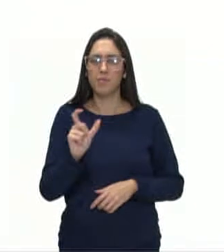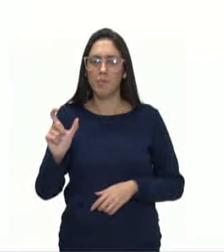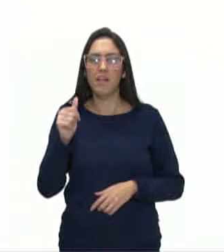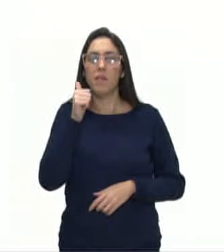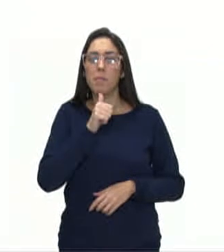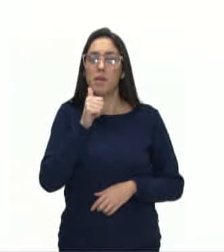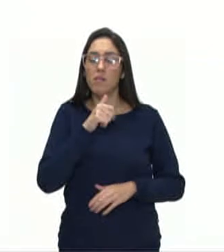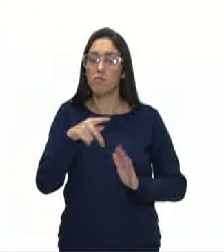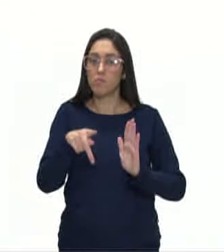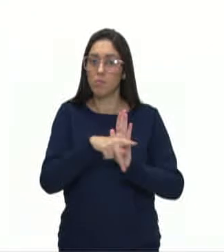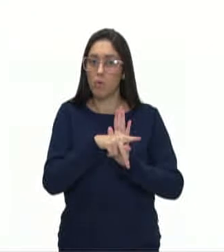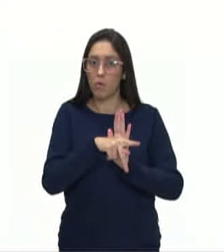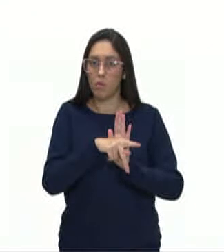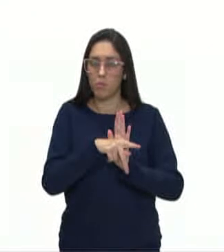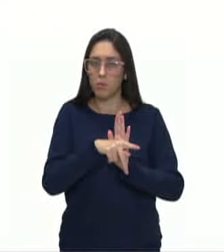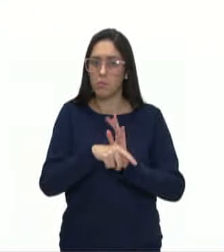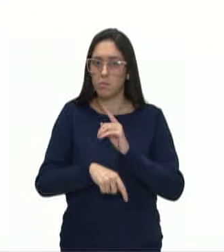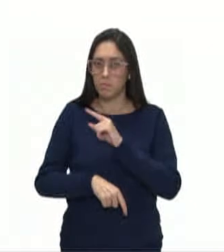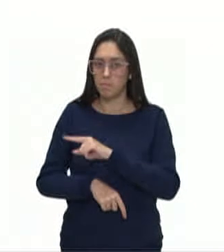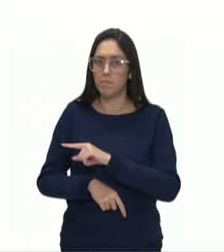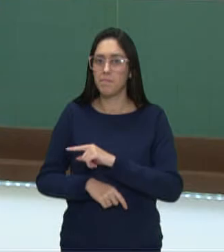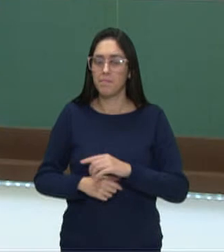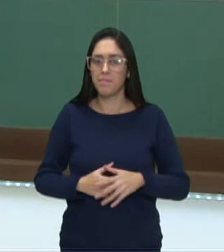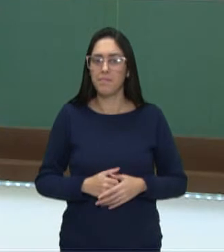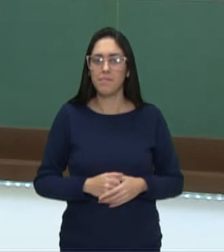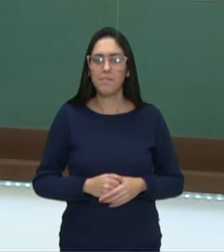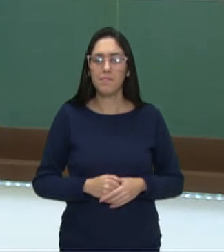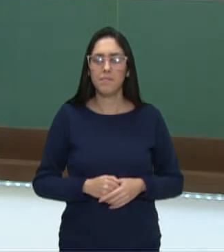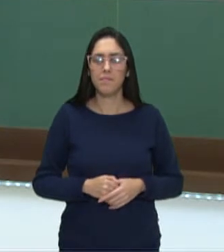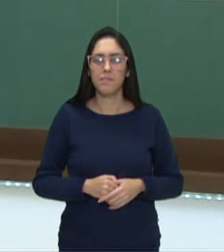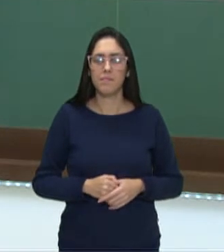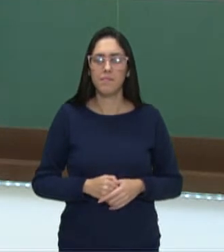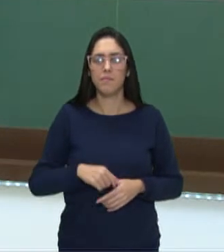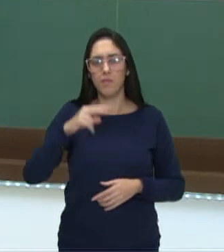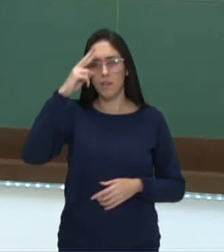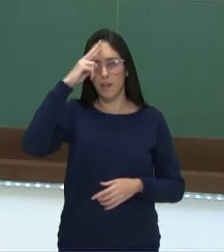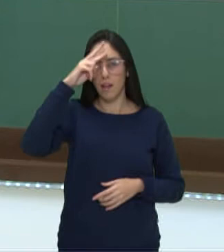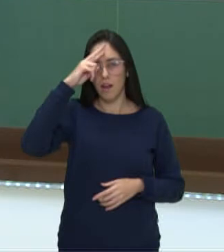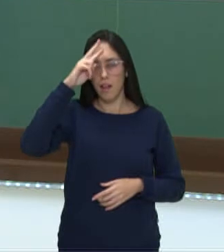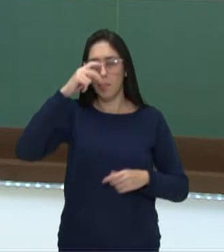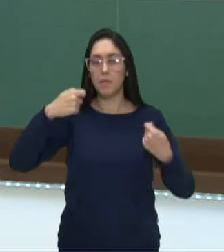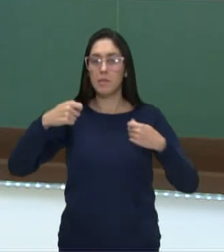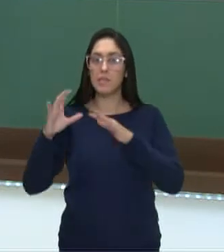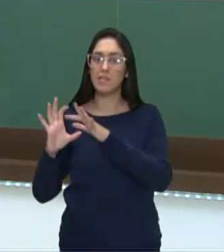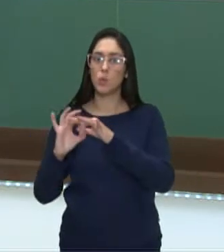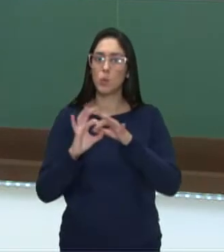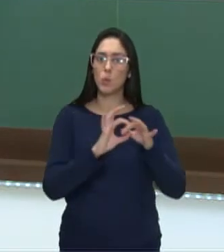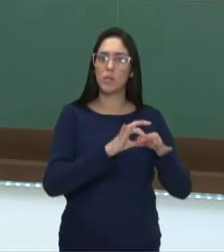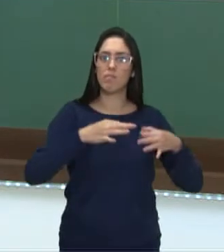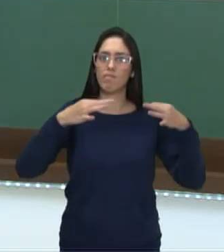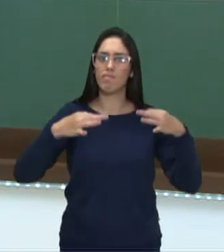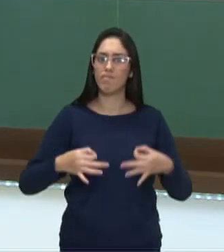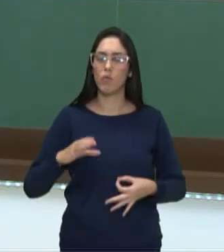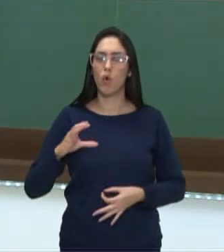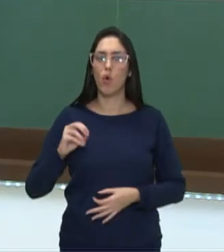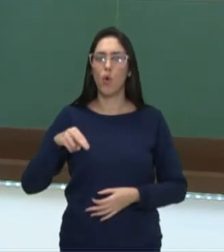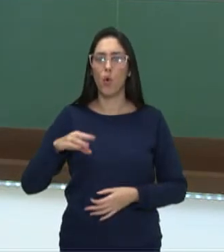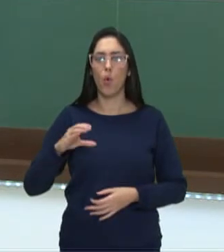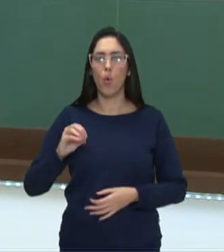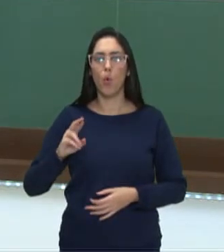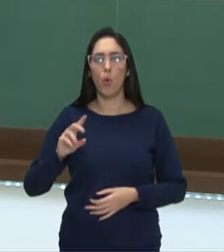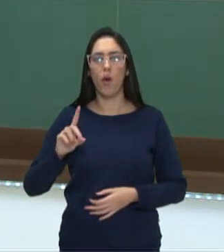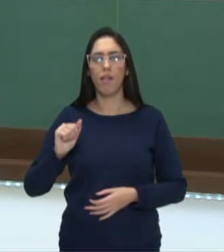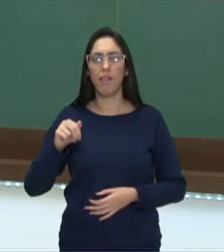tecnologias, não sempre está exento de inconvenientes. Lembrando da concordância, né? Ó,